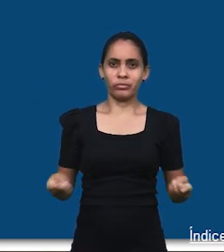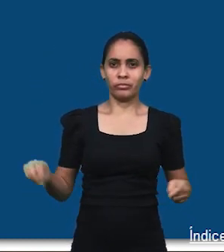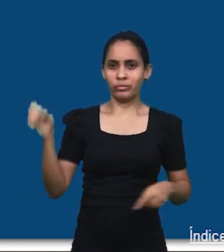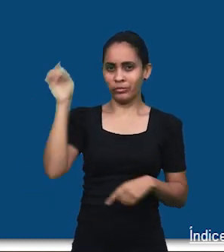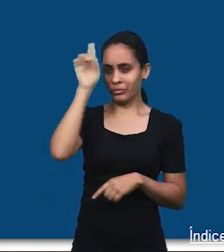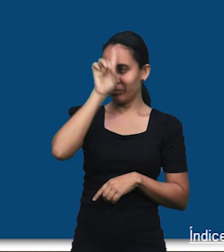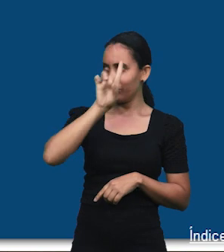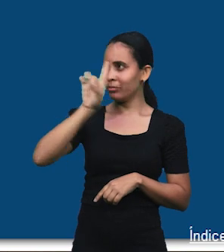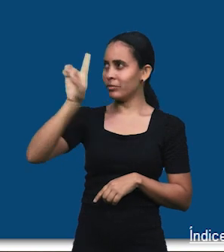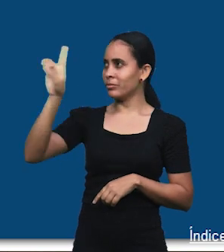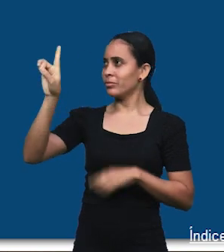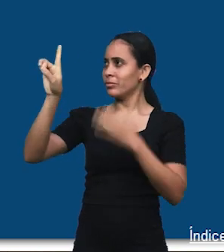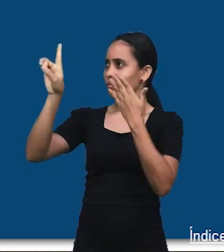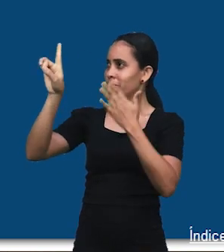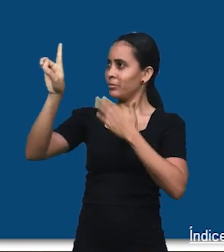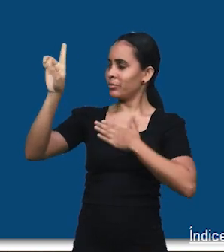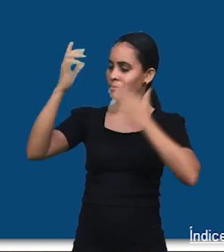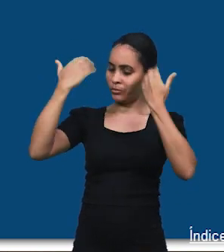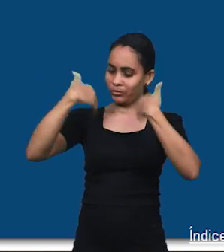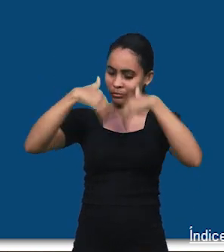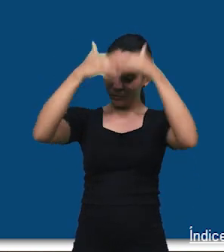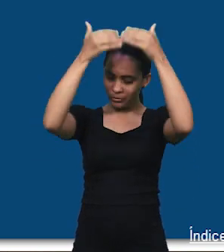Deus. Glória a Jesus.